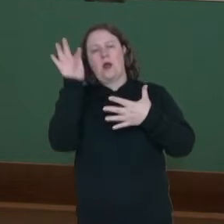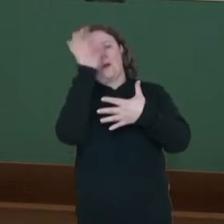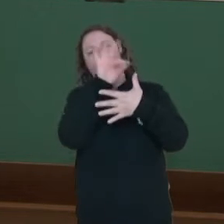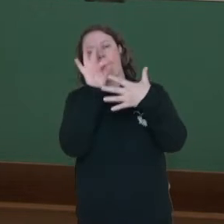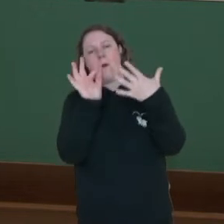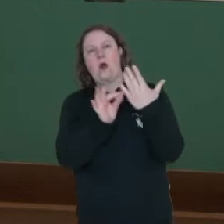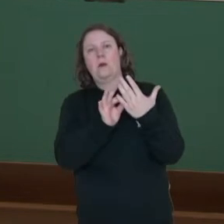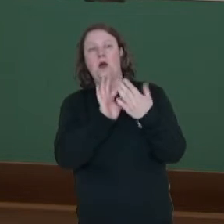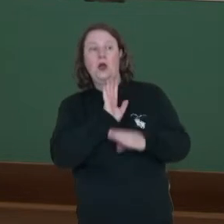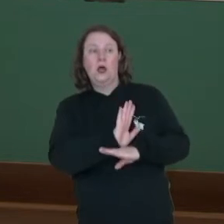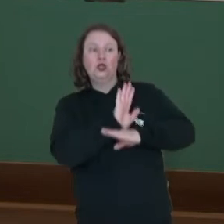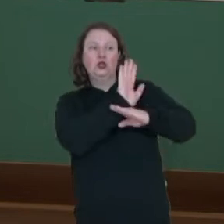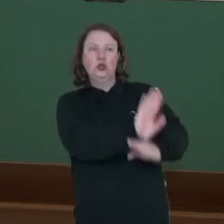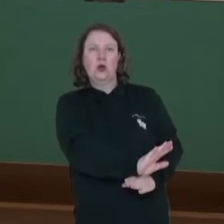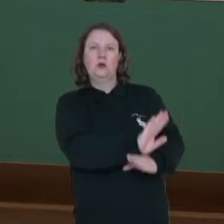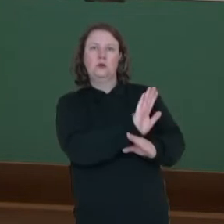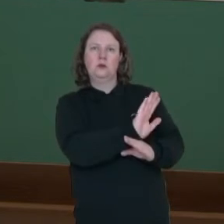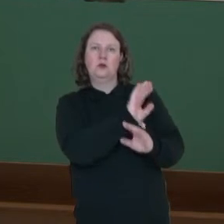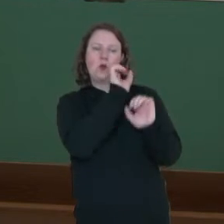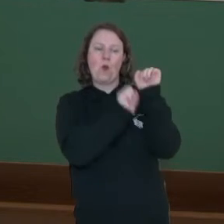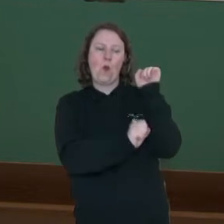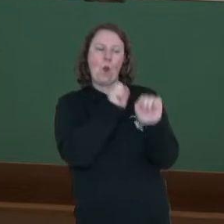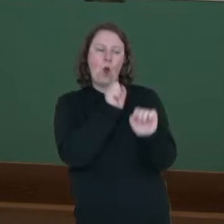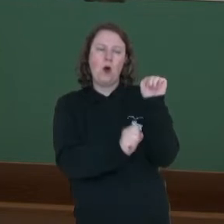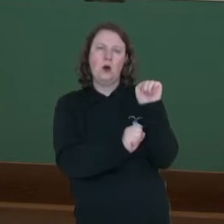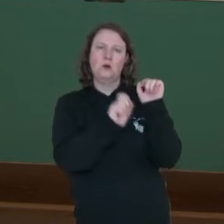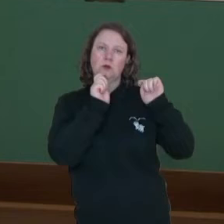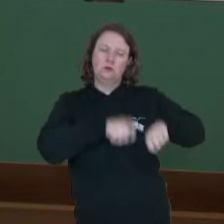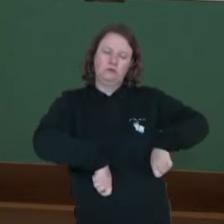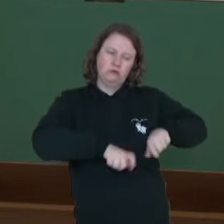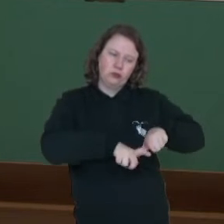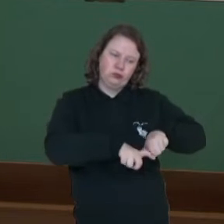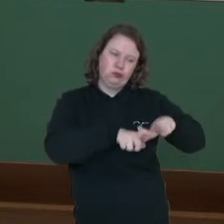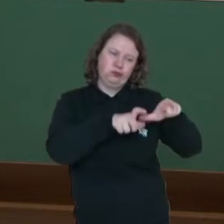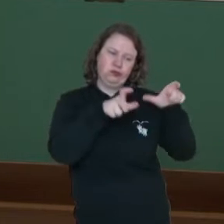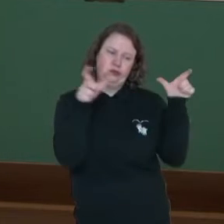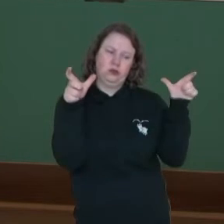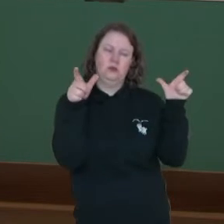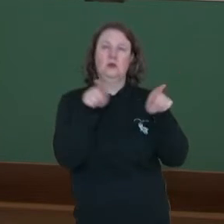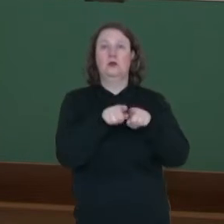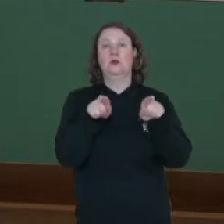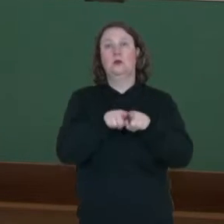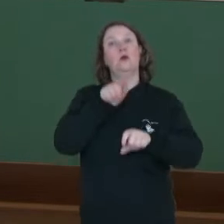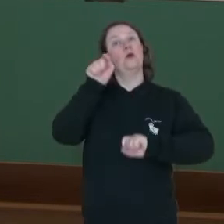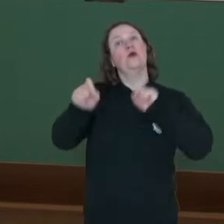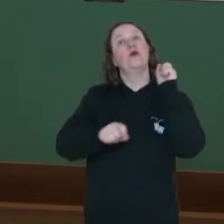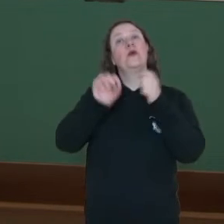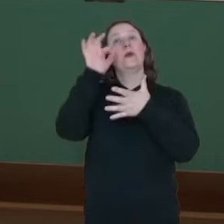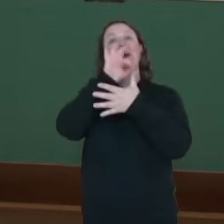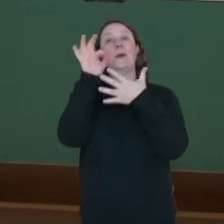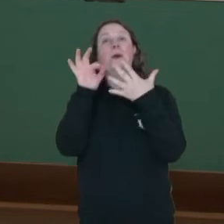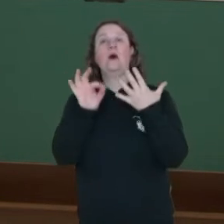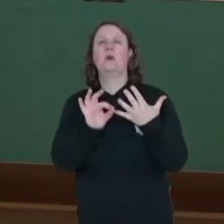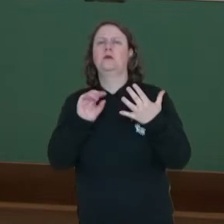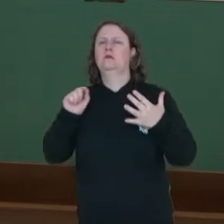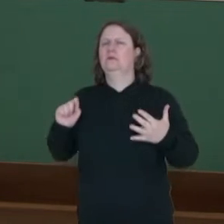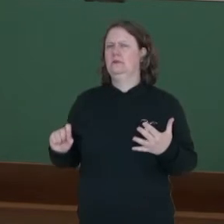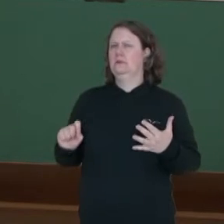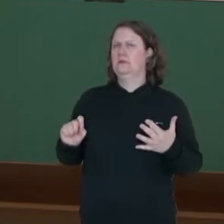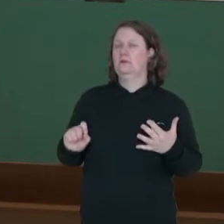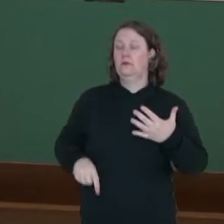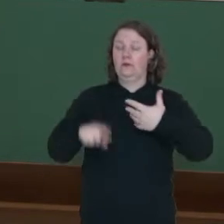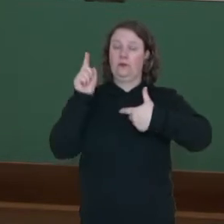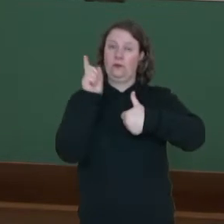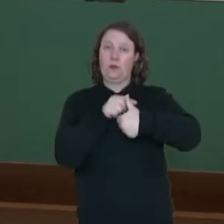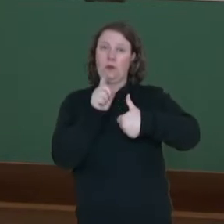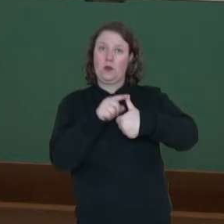que favoreciam a indústria cafeeira, a produção cafeeira no nosso estado. Quais eram esses fatores?